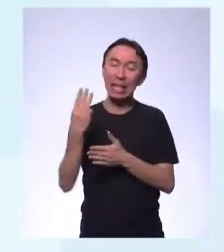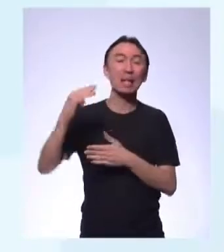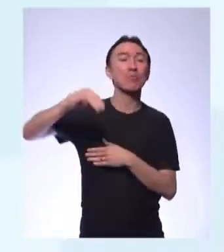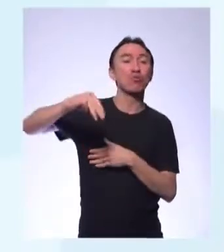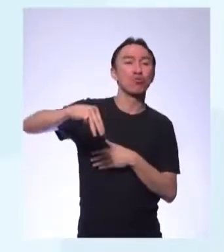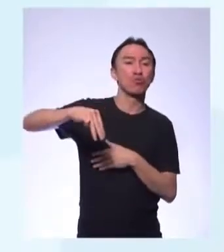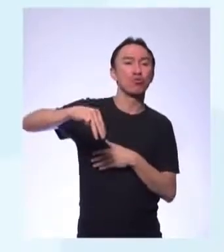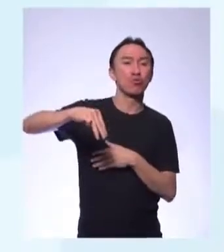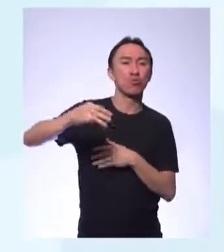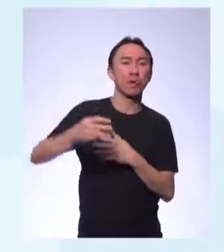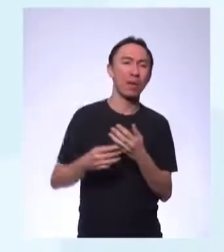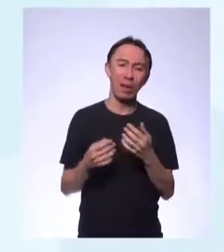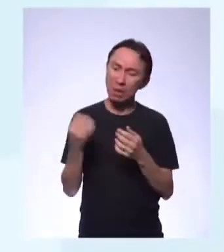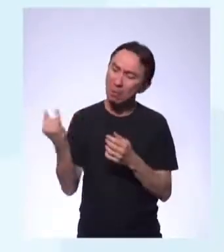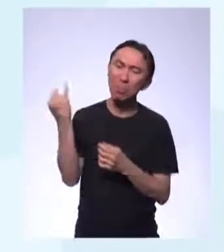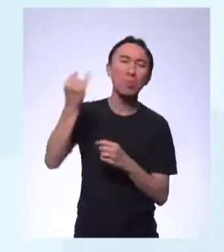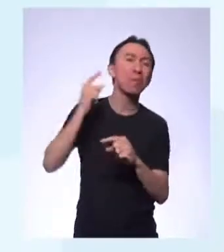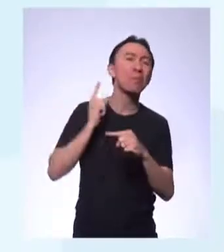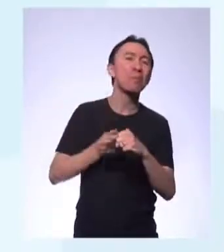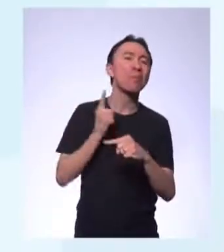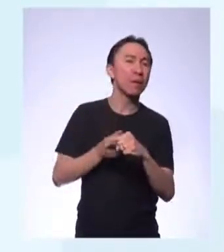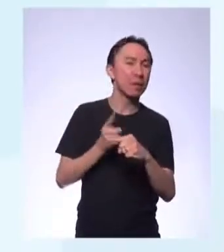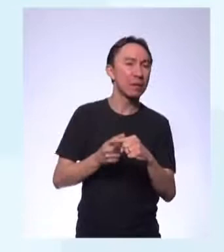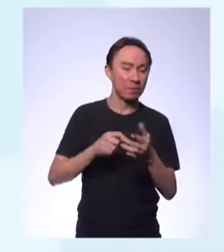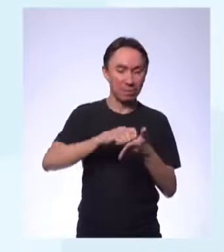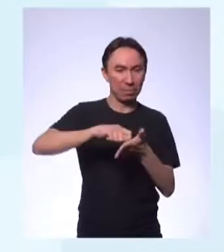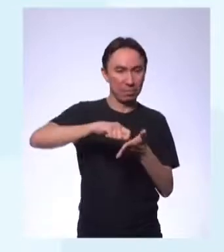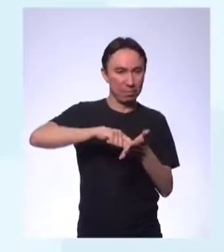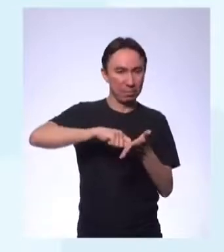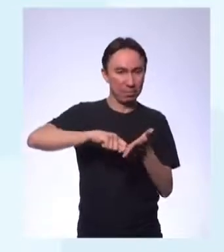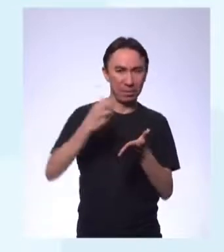água é tão importante.